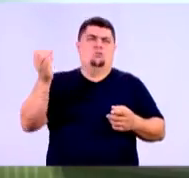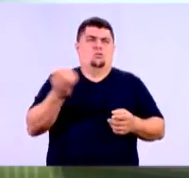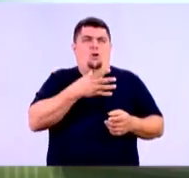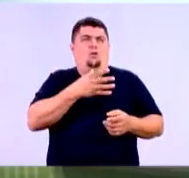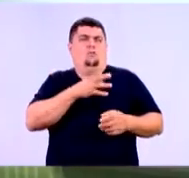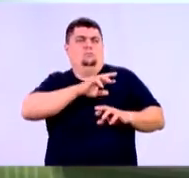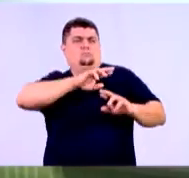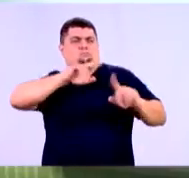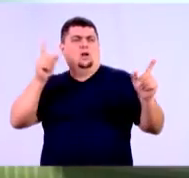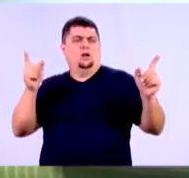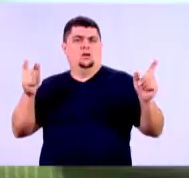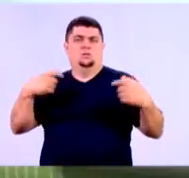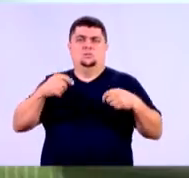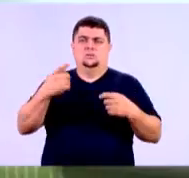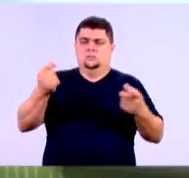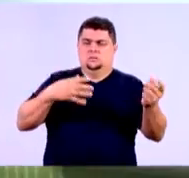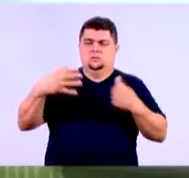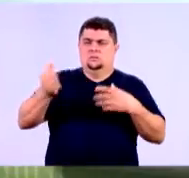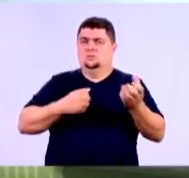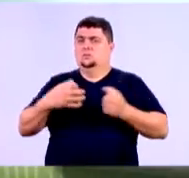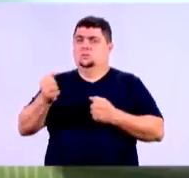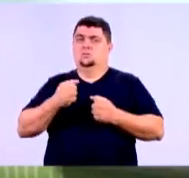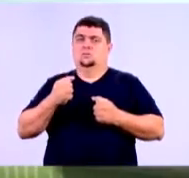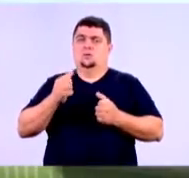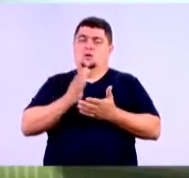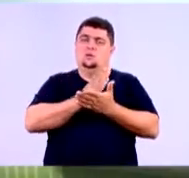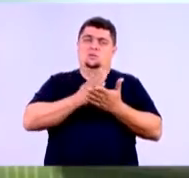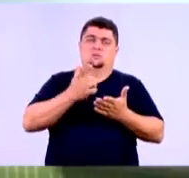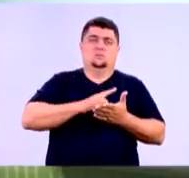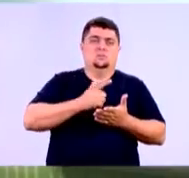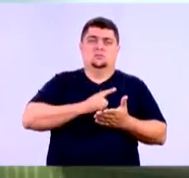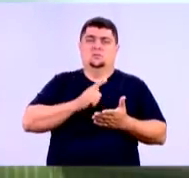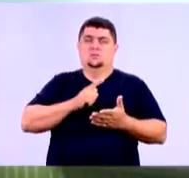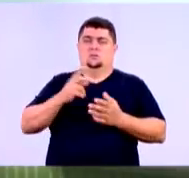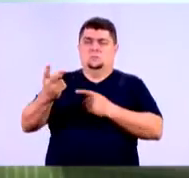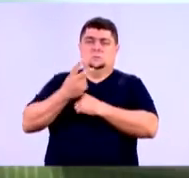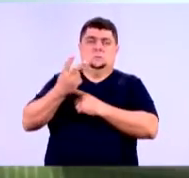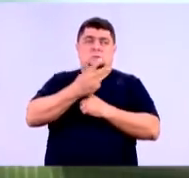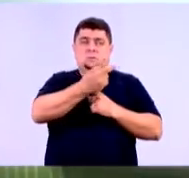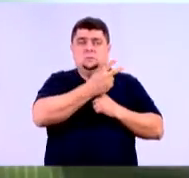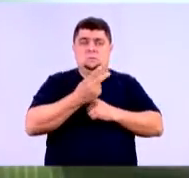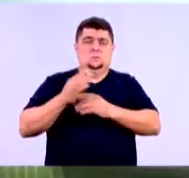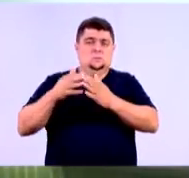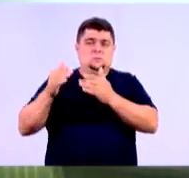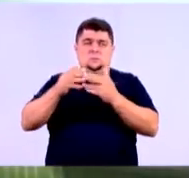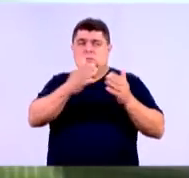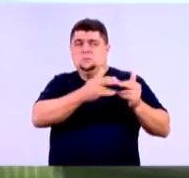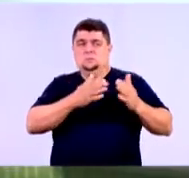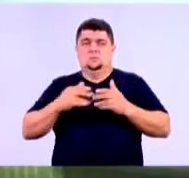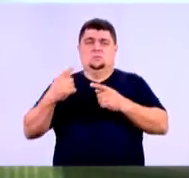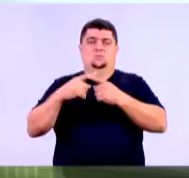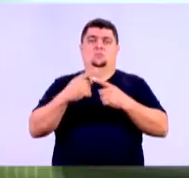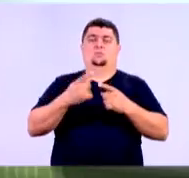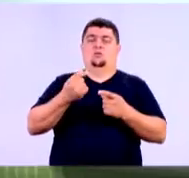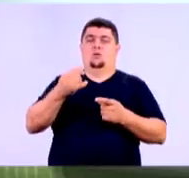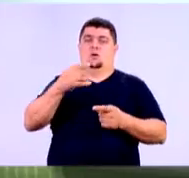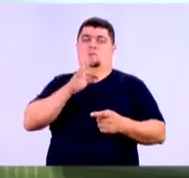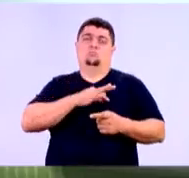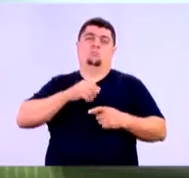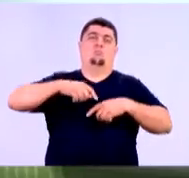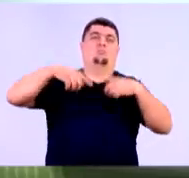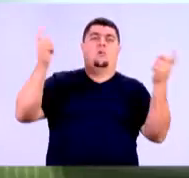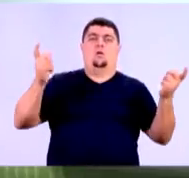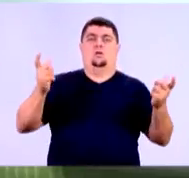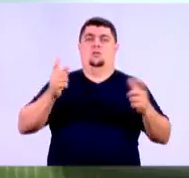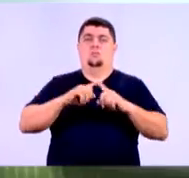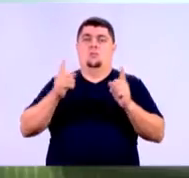e você precisa de capital para ganhar muito dinheiro, às vezes você está disposto a pegar mais empréstimo, pegar mais capital de terceiro para você ganhar dinheiro com isso.